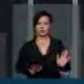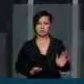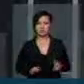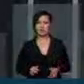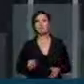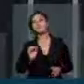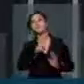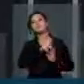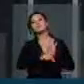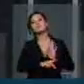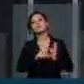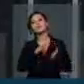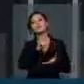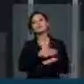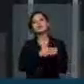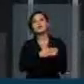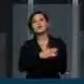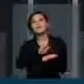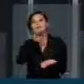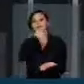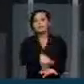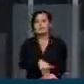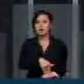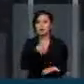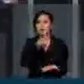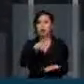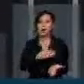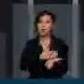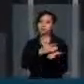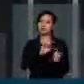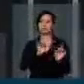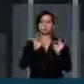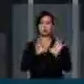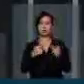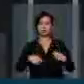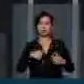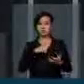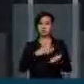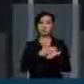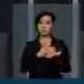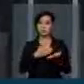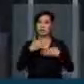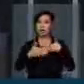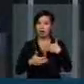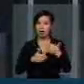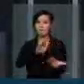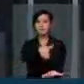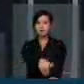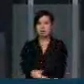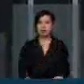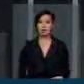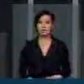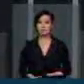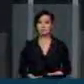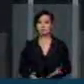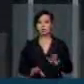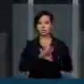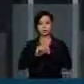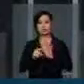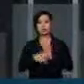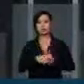de um projeto que pode soar como desvio de foco dos verdadeiros problemas que estão colocados agora. A Constituinte